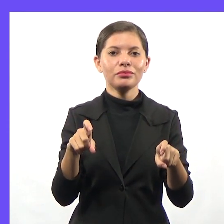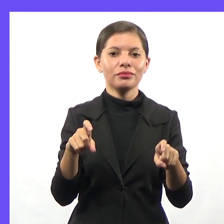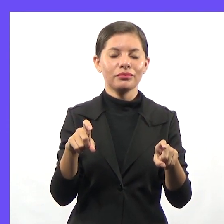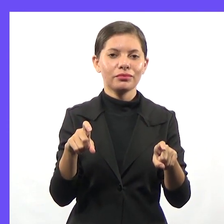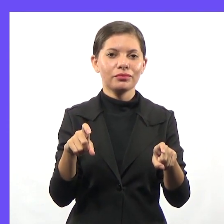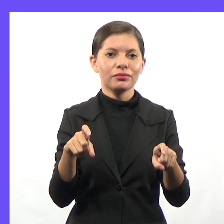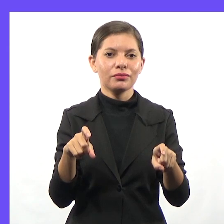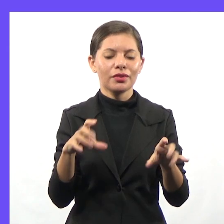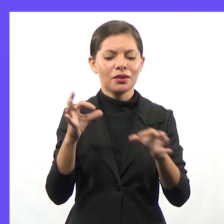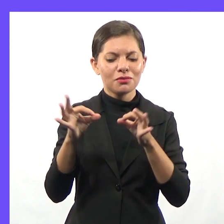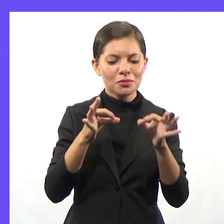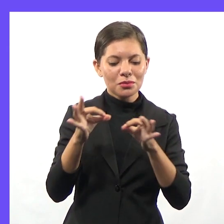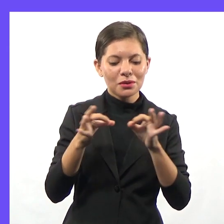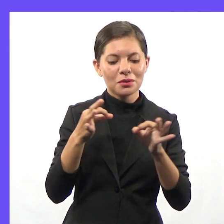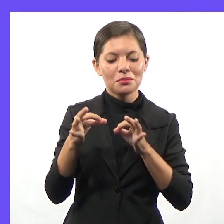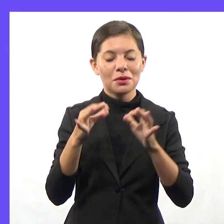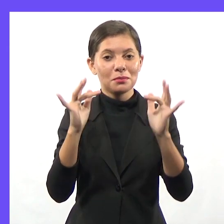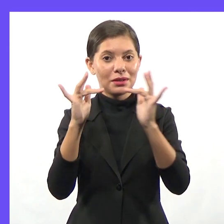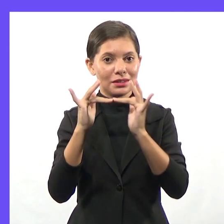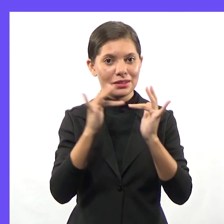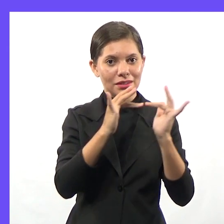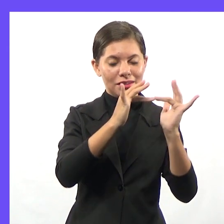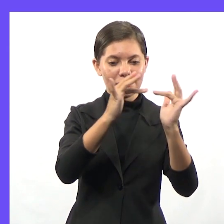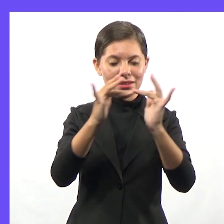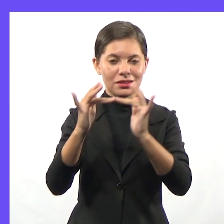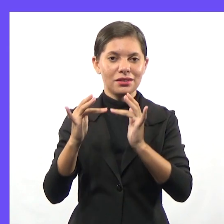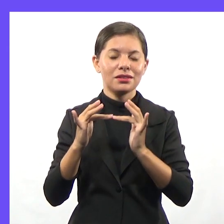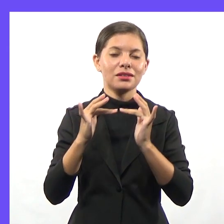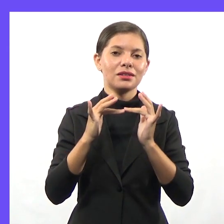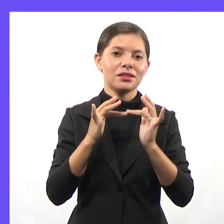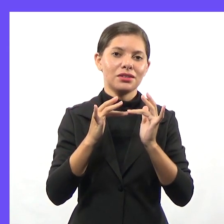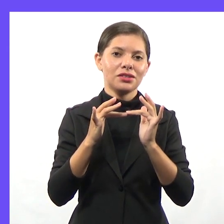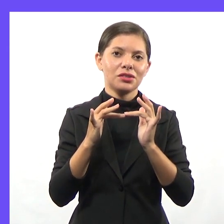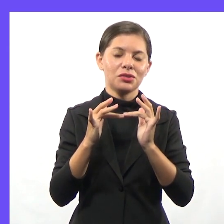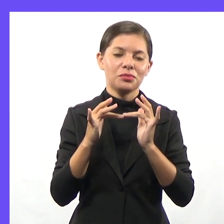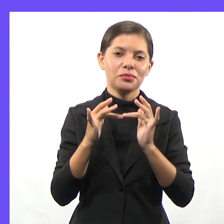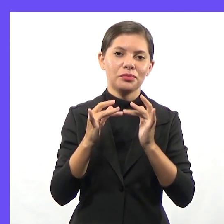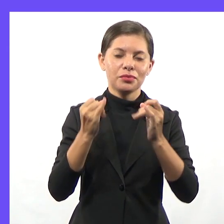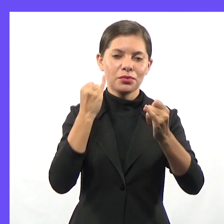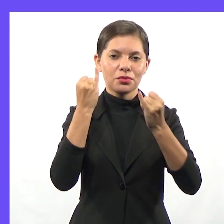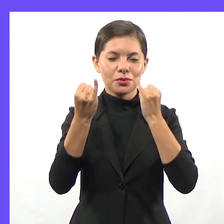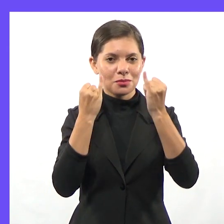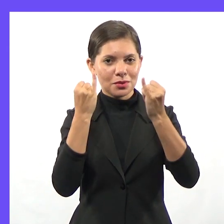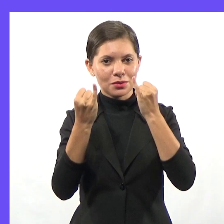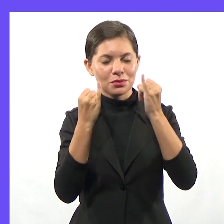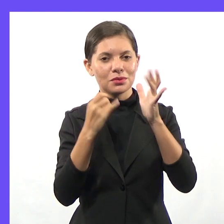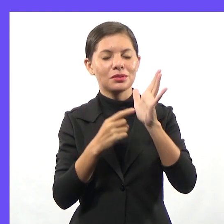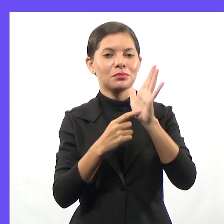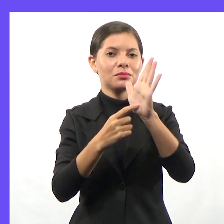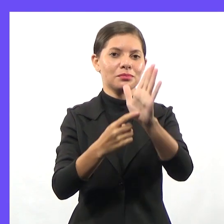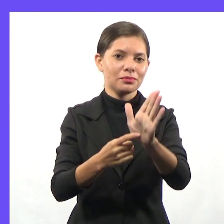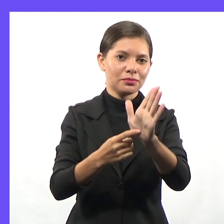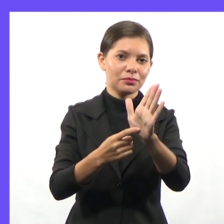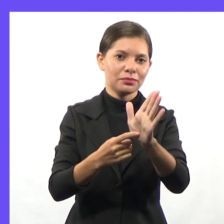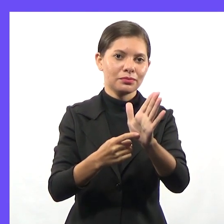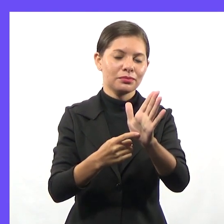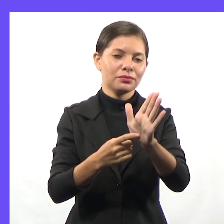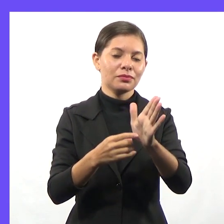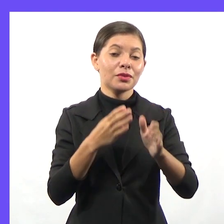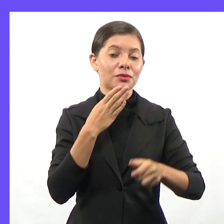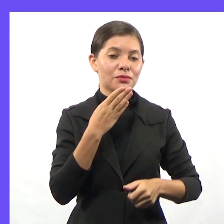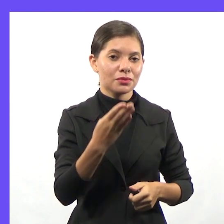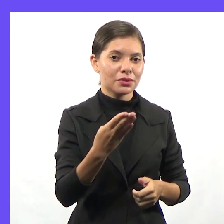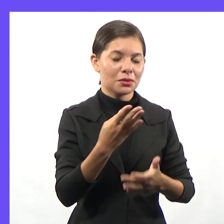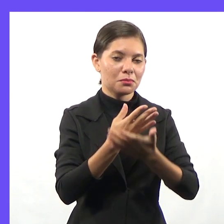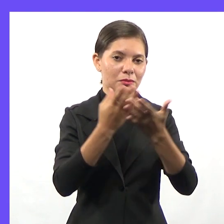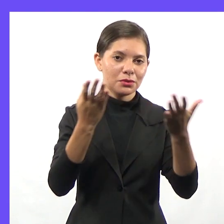e te apresentando aquilo que você solicitou. E como indicação, a gente tem o site